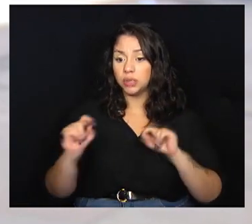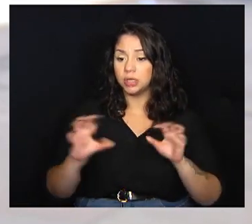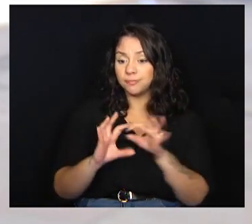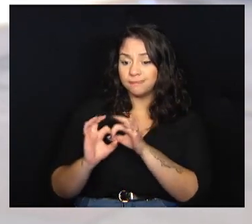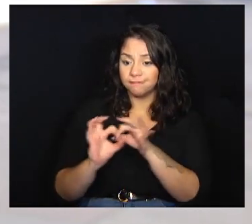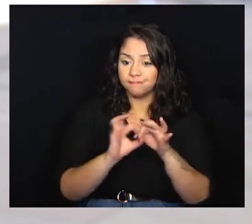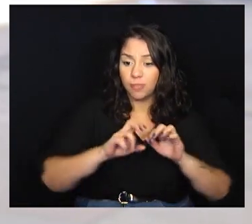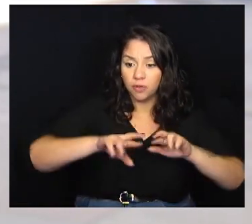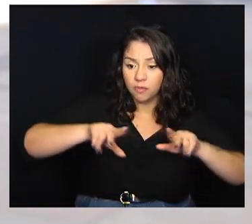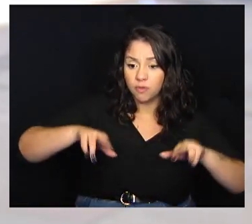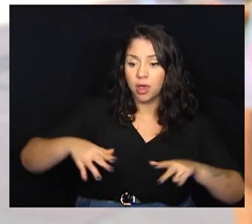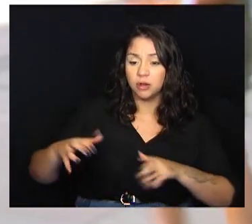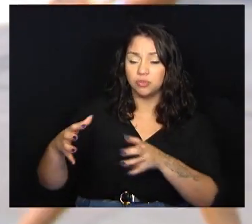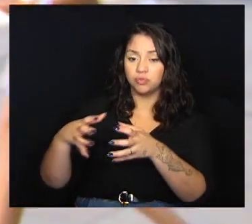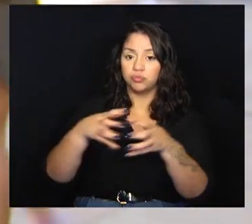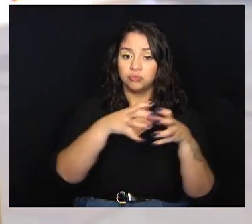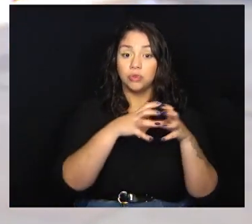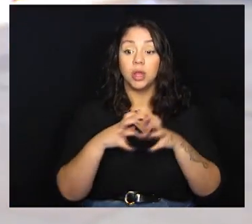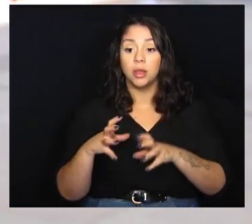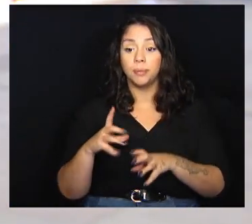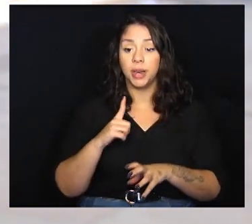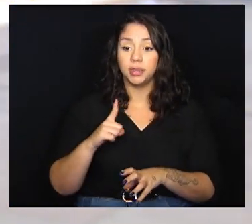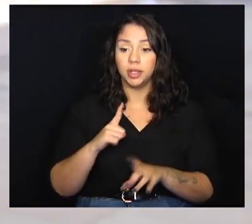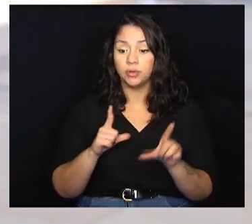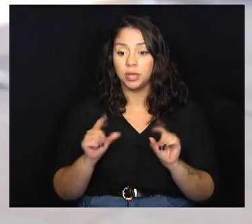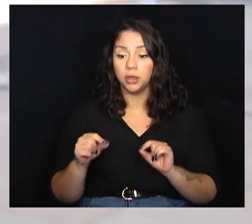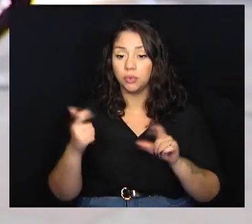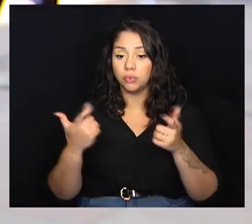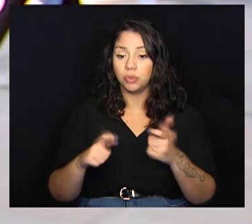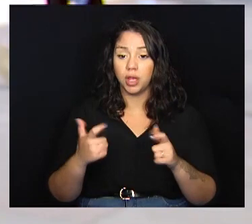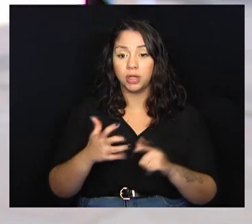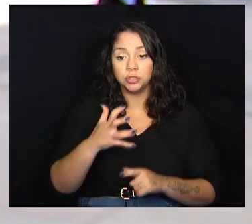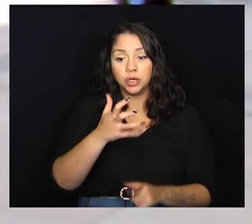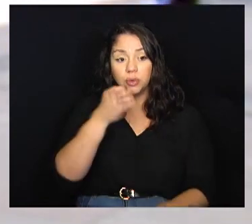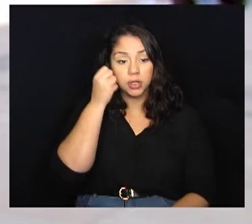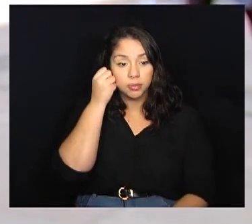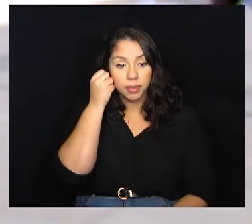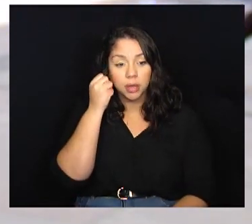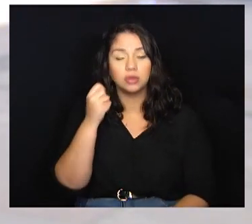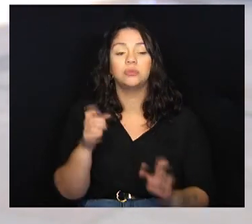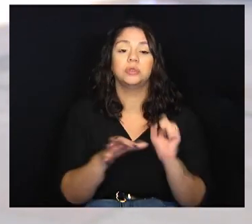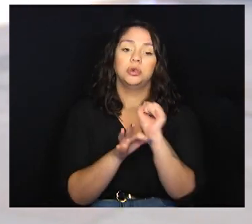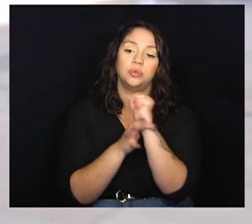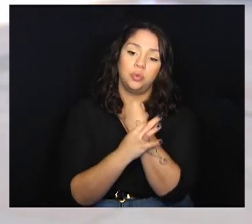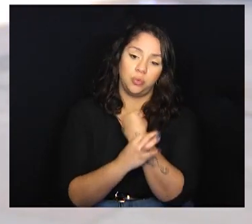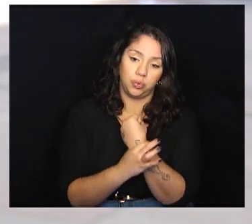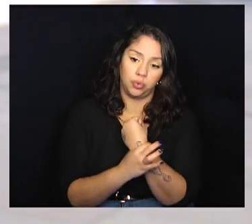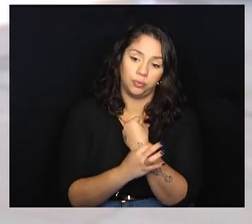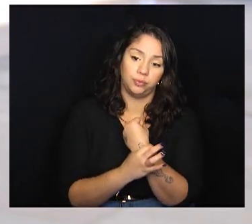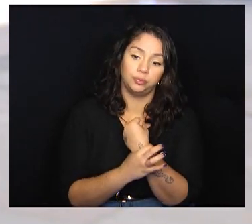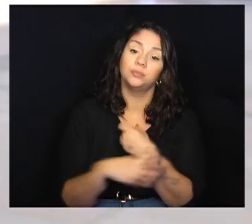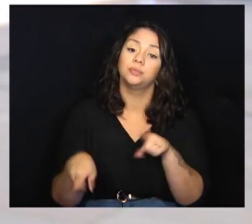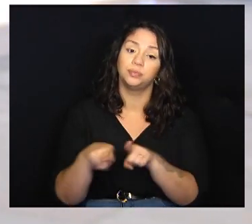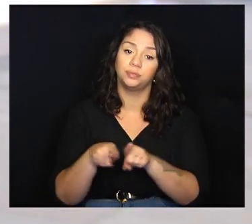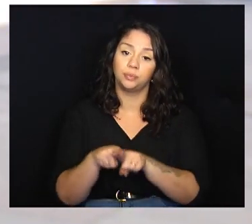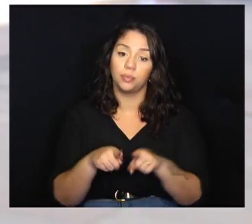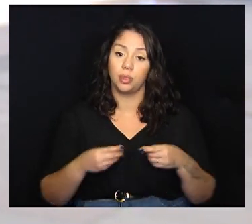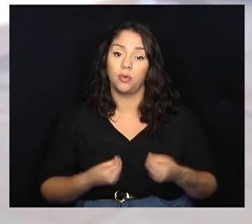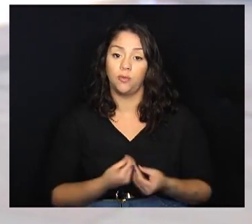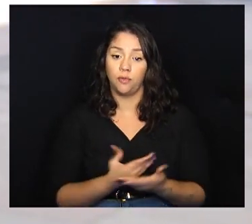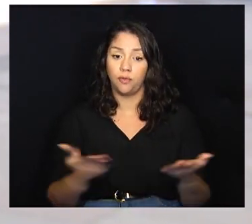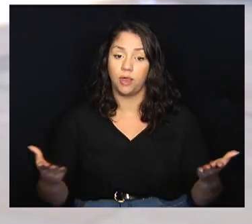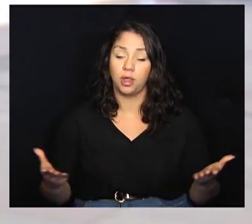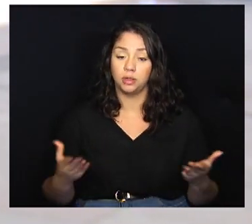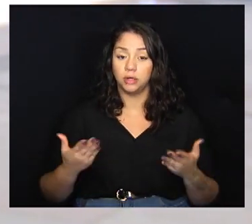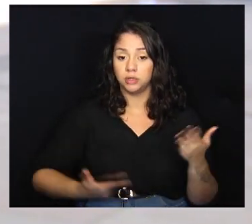vários órgãos para que se tenha um local de acolhimento seguro, ofertas de serviços públicos de